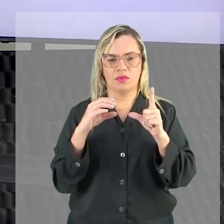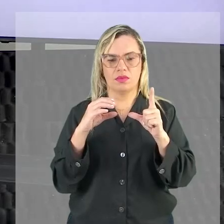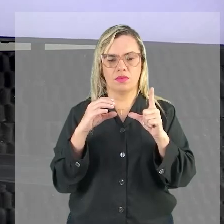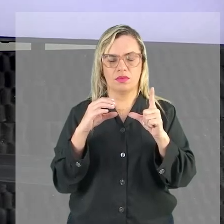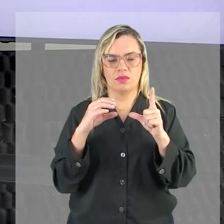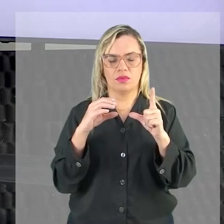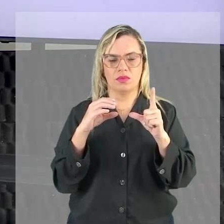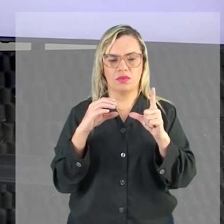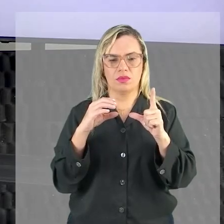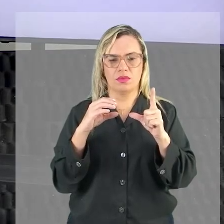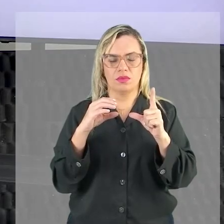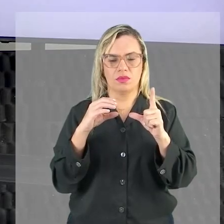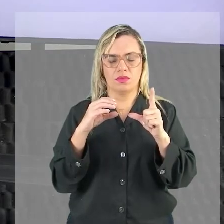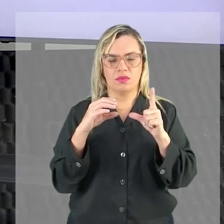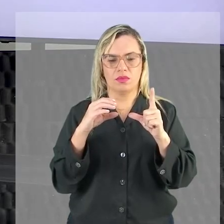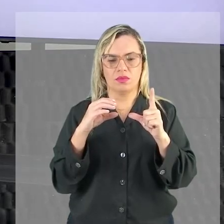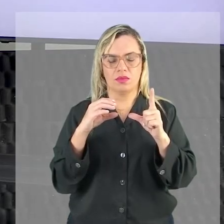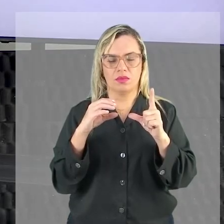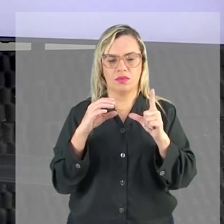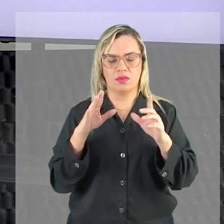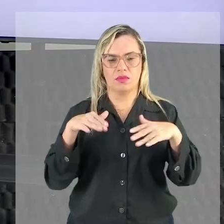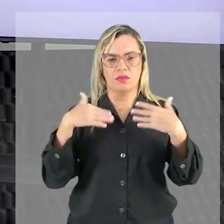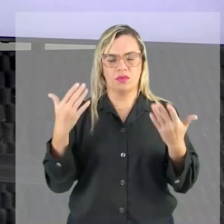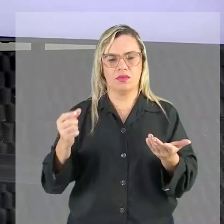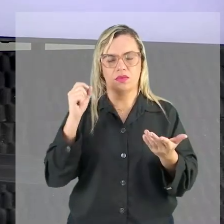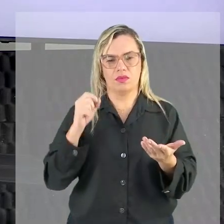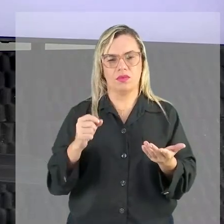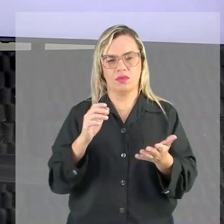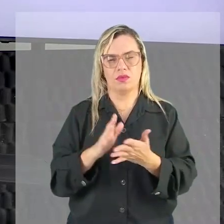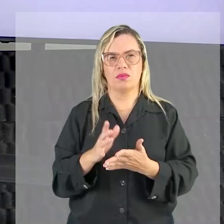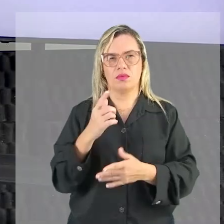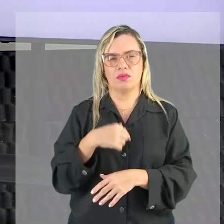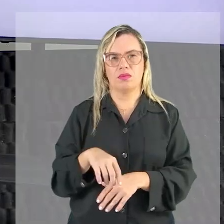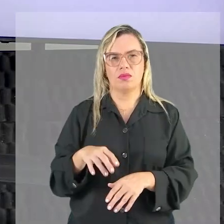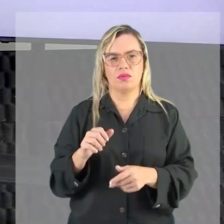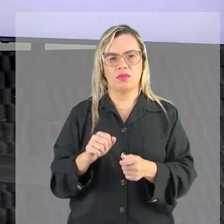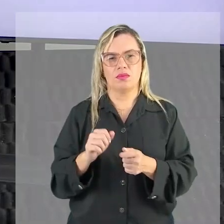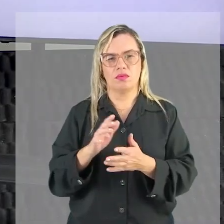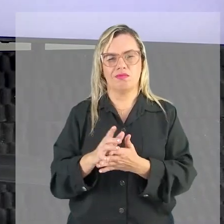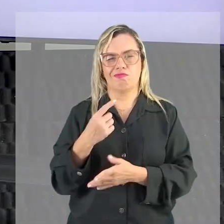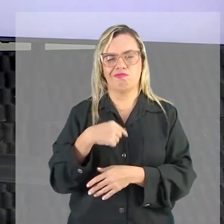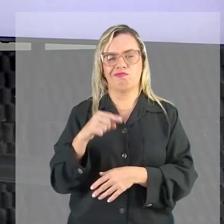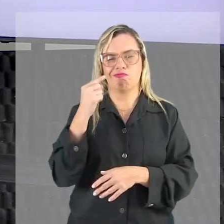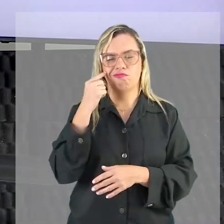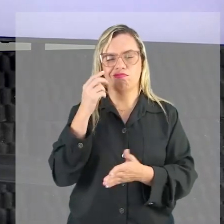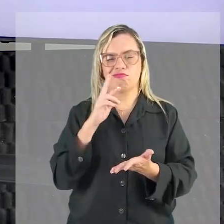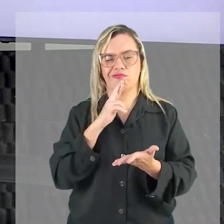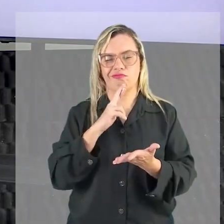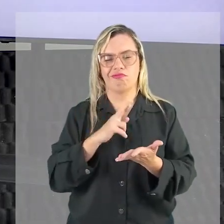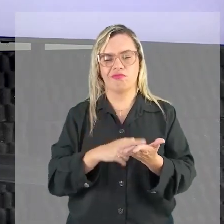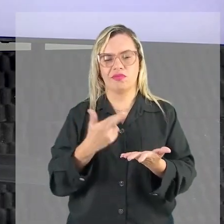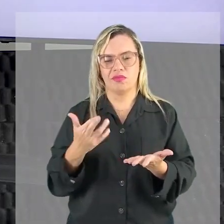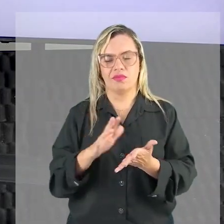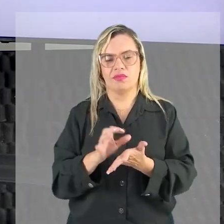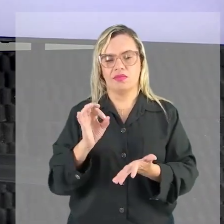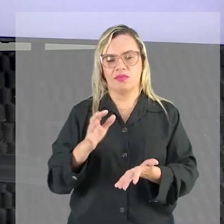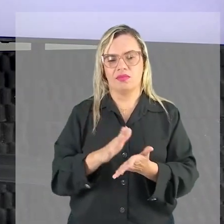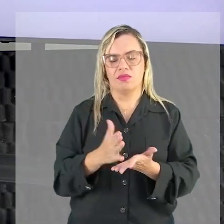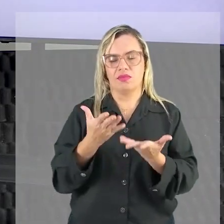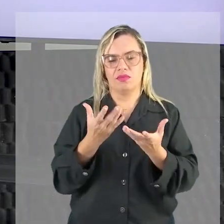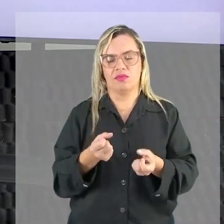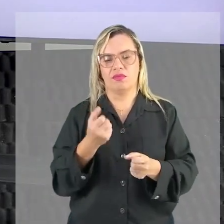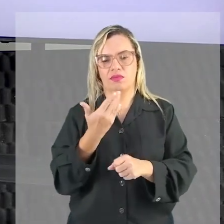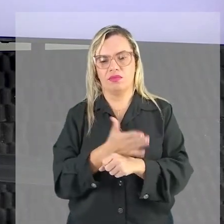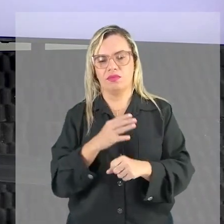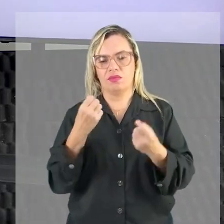à distribuição de renda. Então, uma outra questão que gera essa dúvida se é a resposta correta. Então, está falando da adoção de prática esportiva,